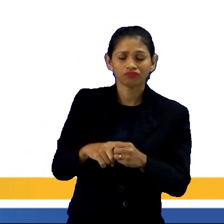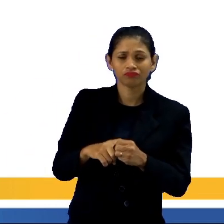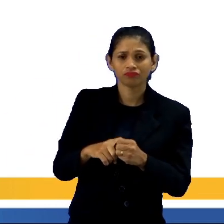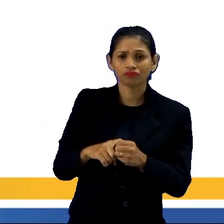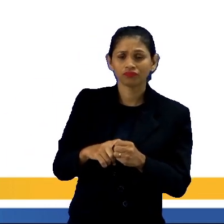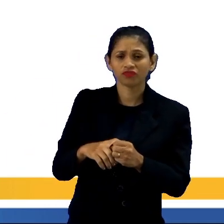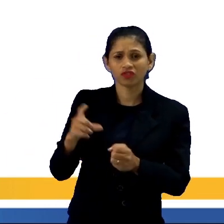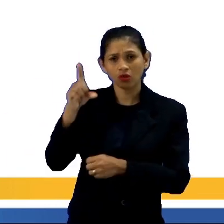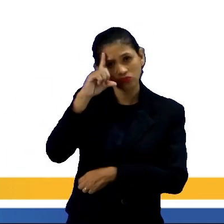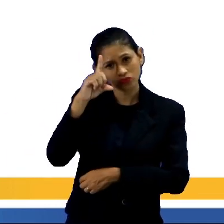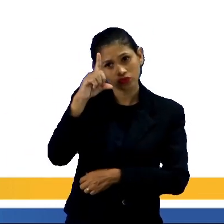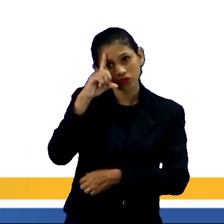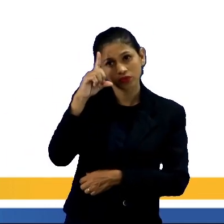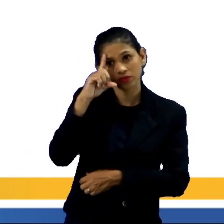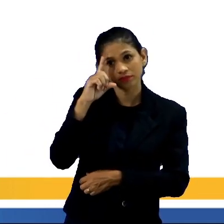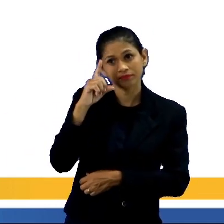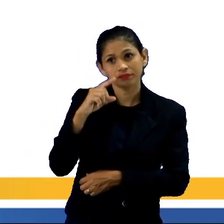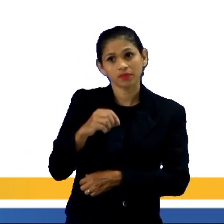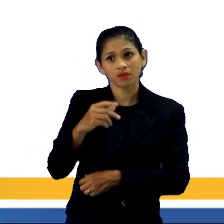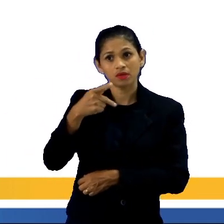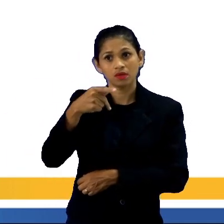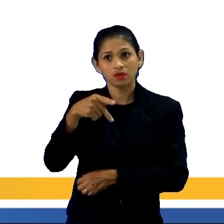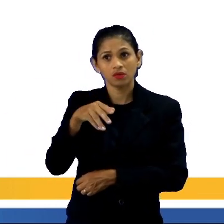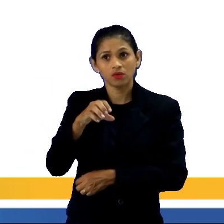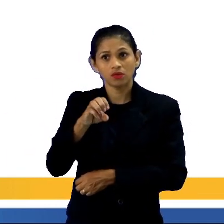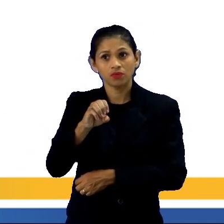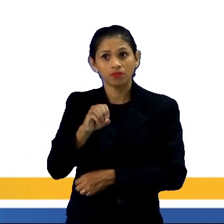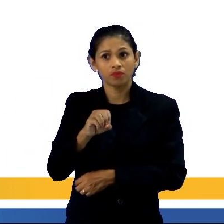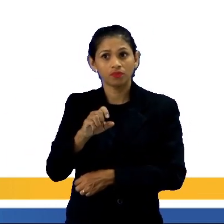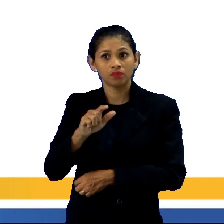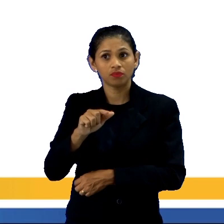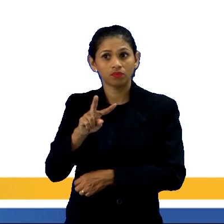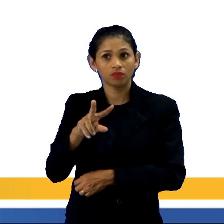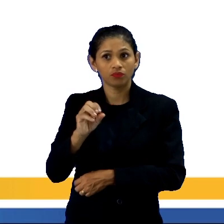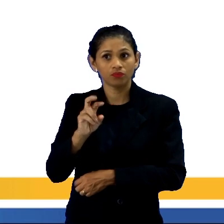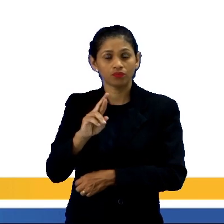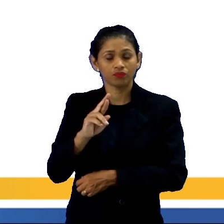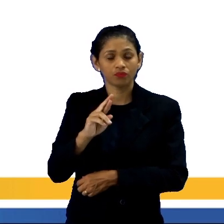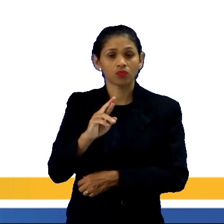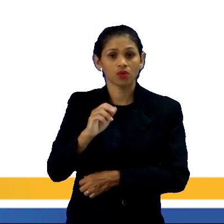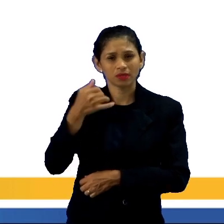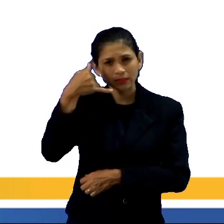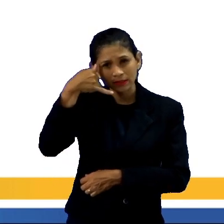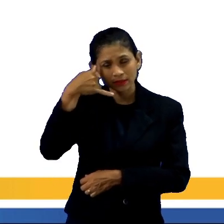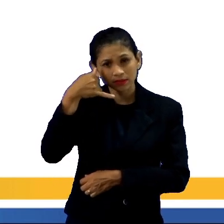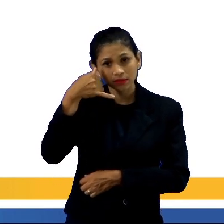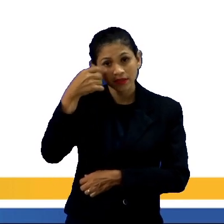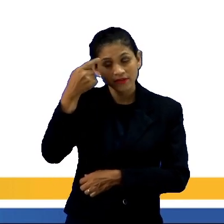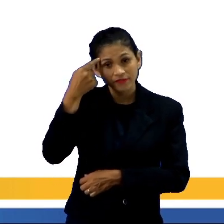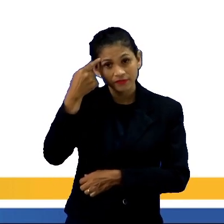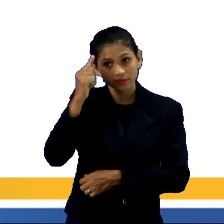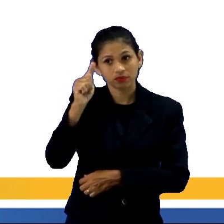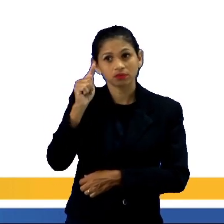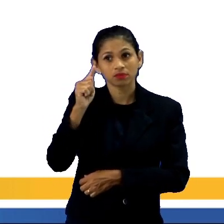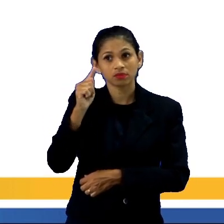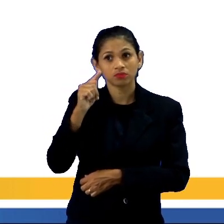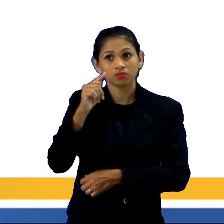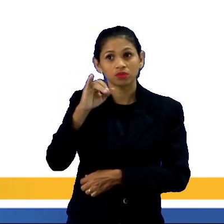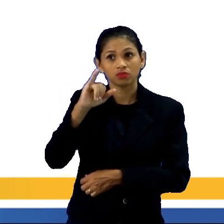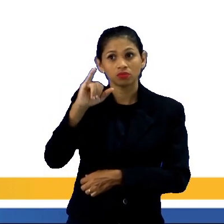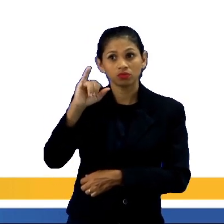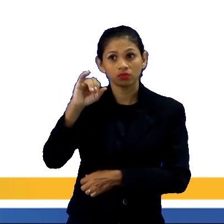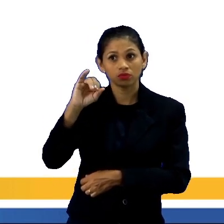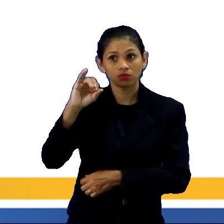tragédias cotidianas. A pólvora, inventada pelos chineses há 3.000 anos para ser usada como fogos de